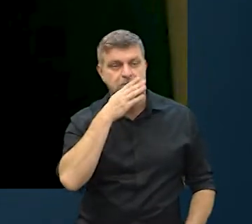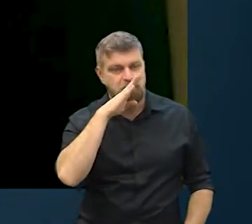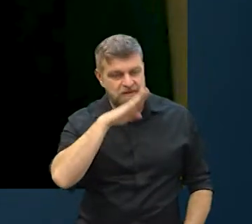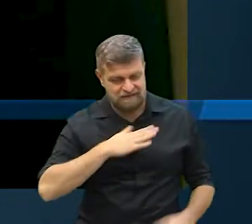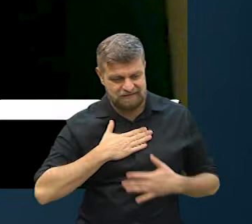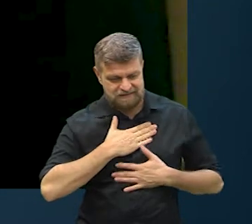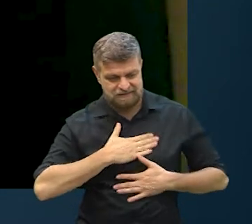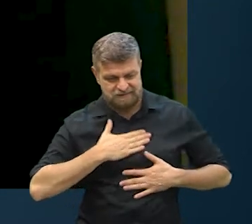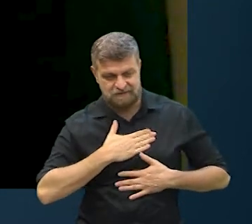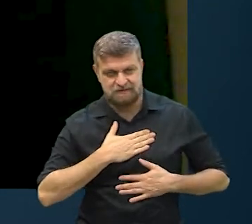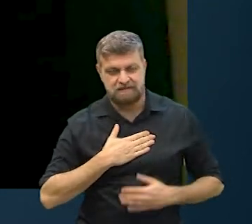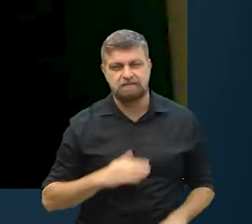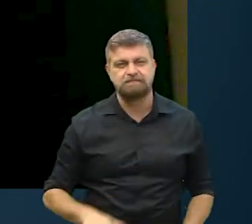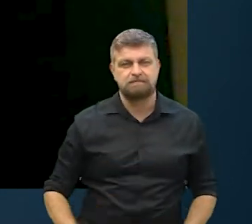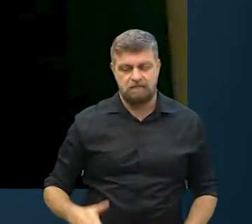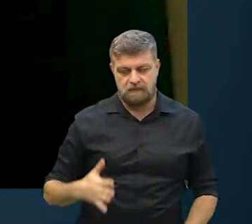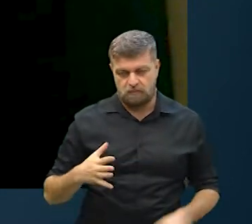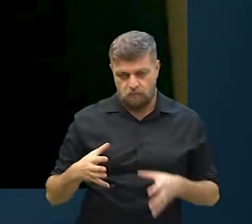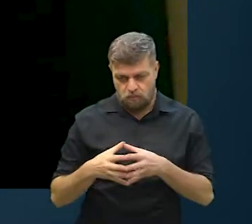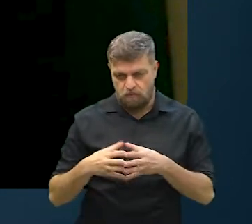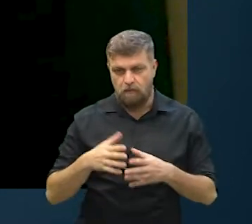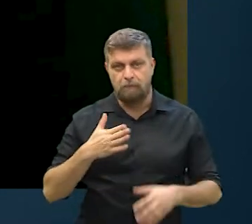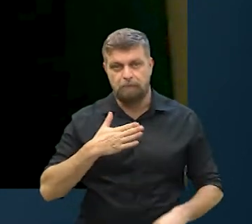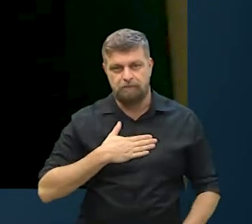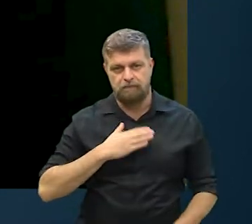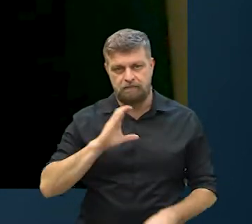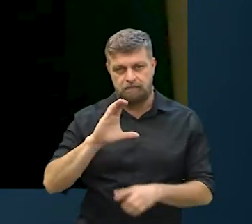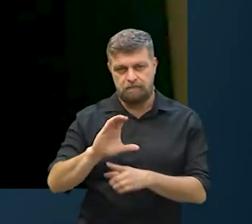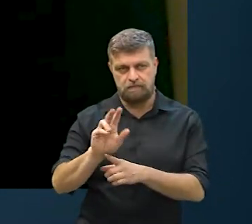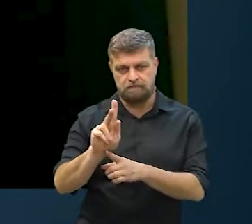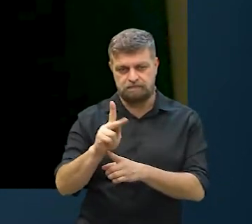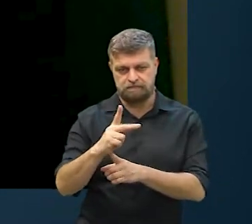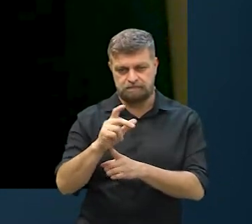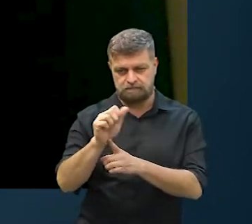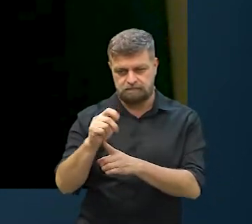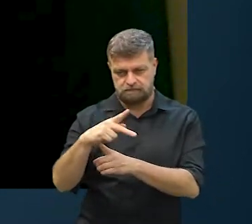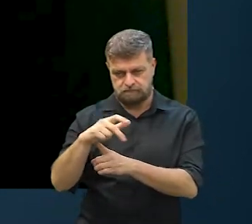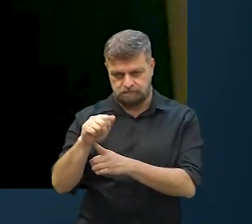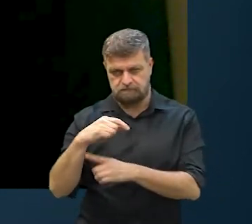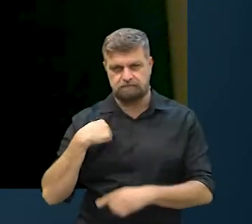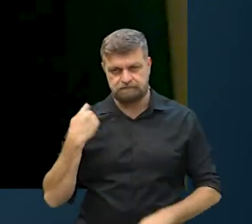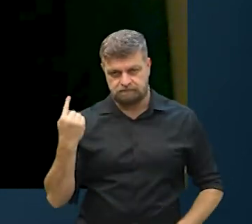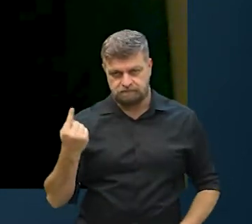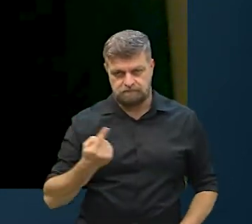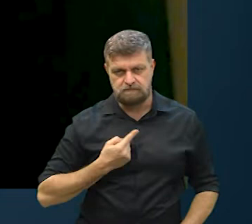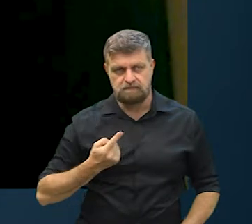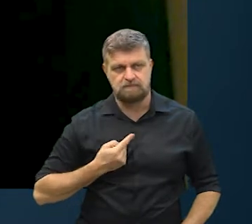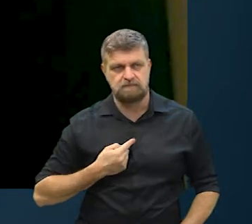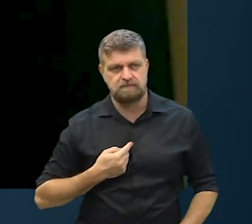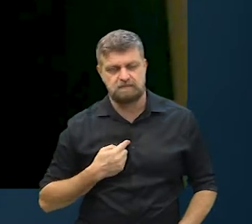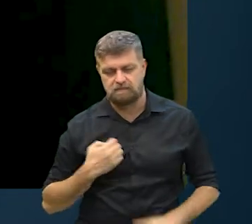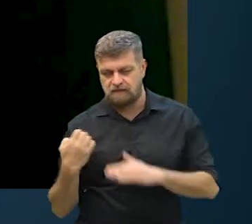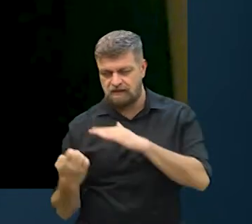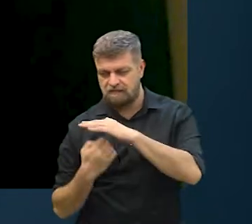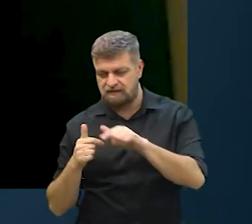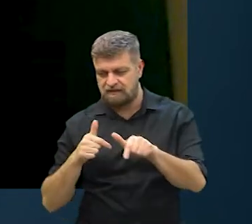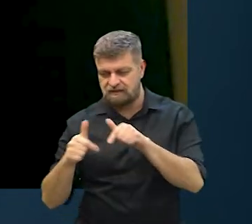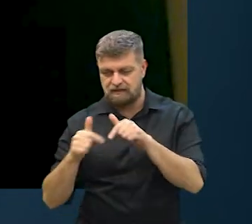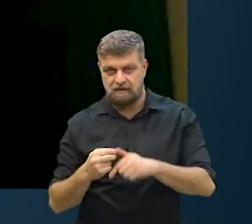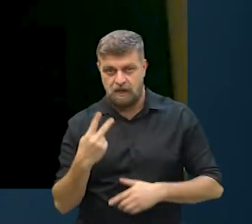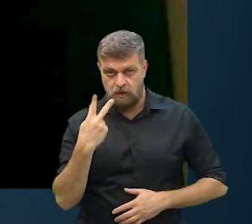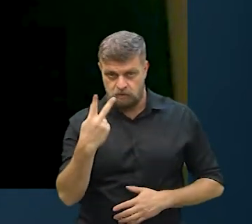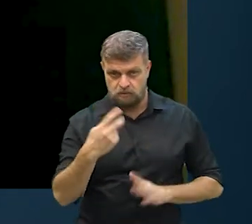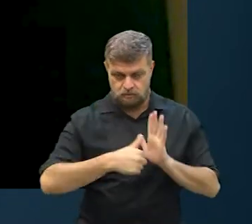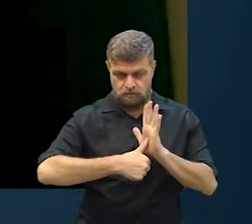viu? Bom, vamos lá. Meu Chapa veio aí na verdade, a gente era executivos, somos 2